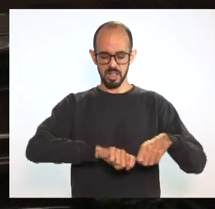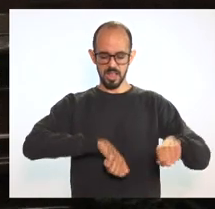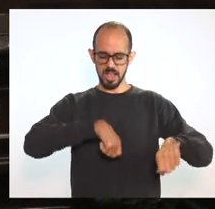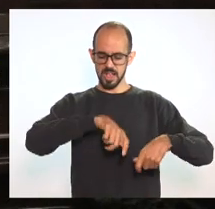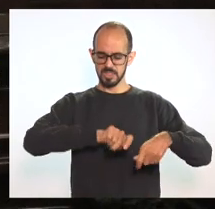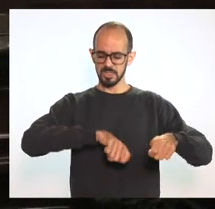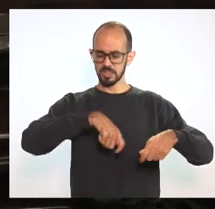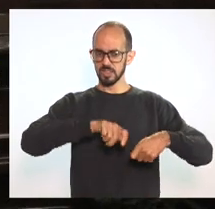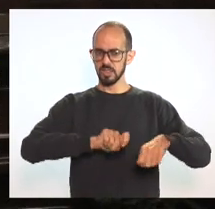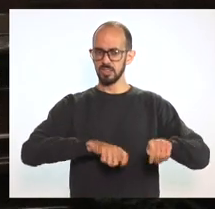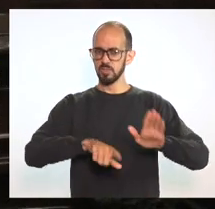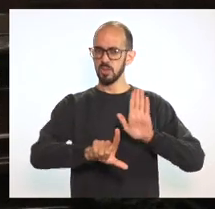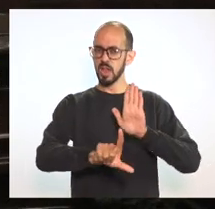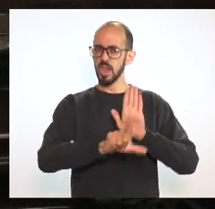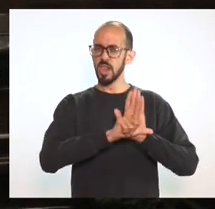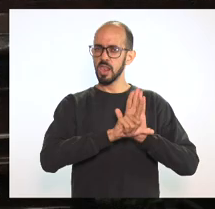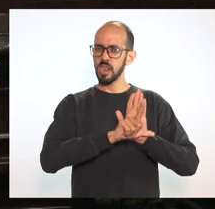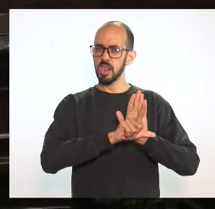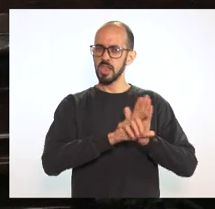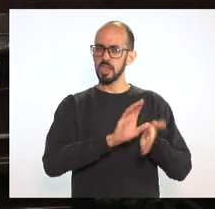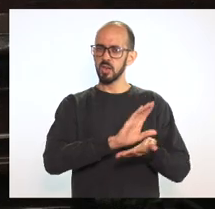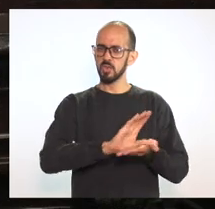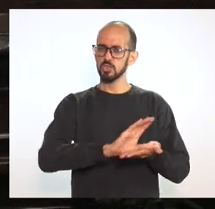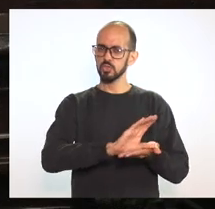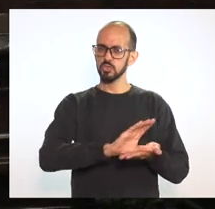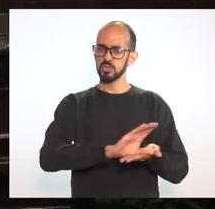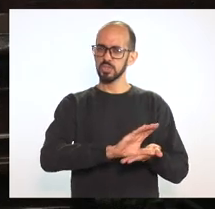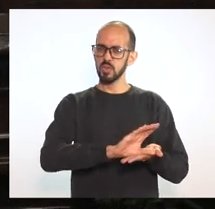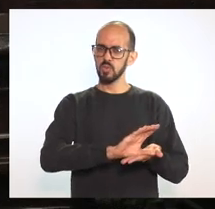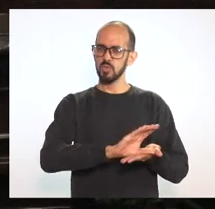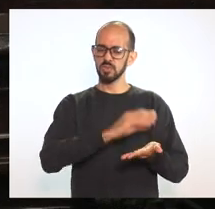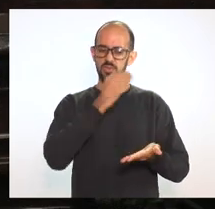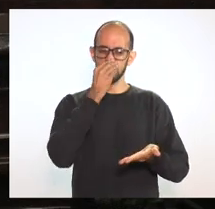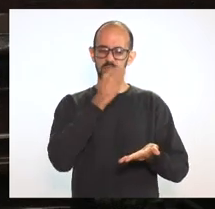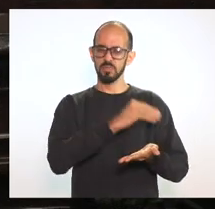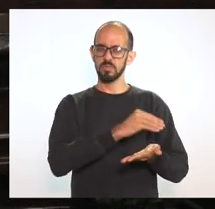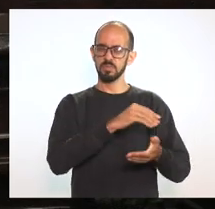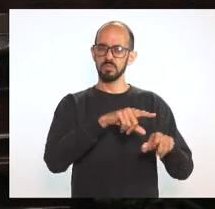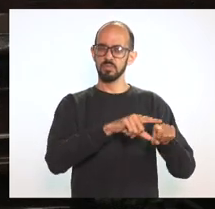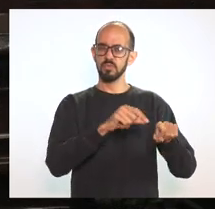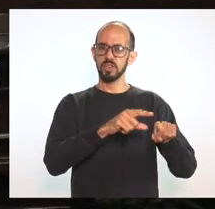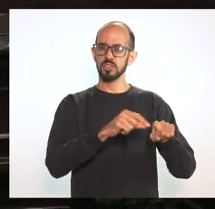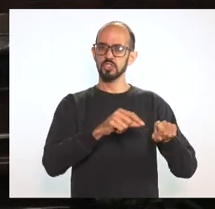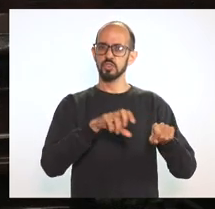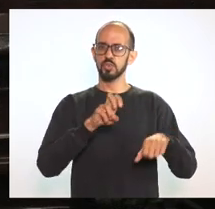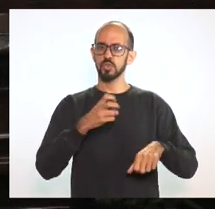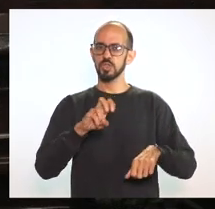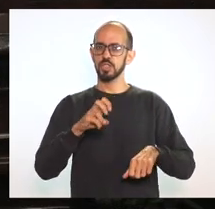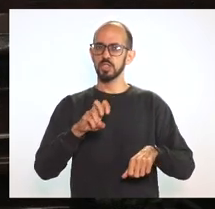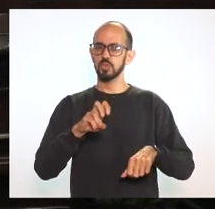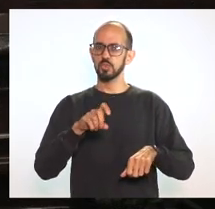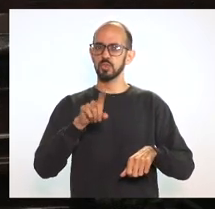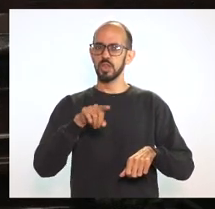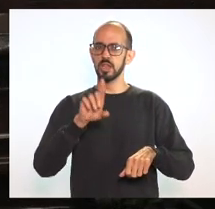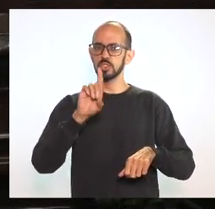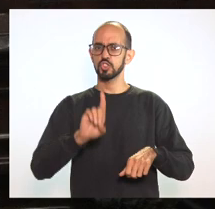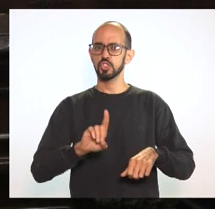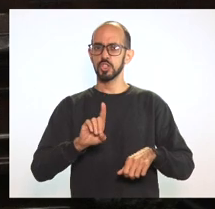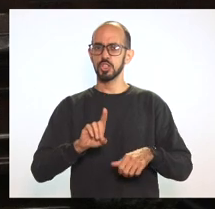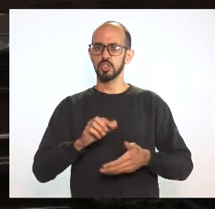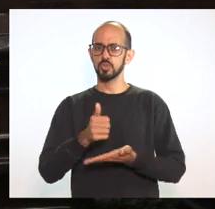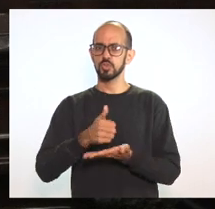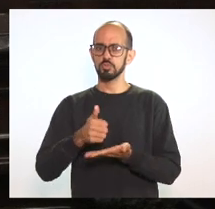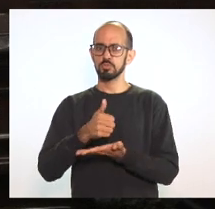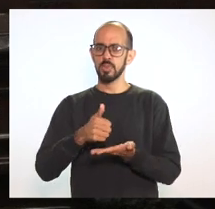Constituição, ferindo o artigo 5º, direitos fundamentais garantidos pela